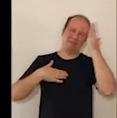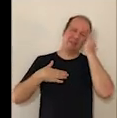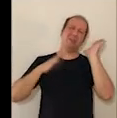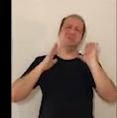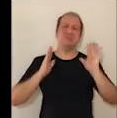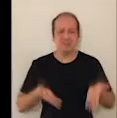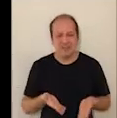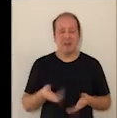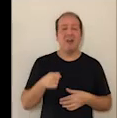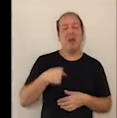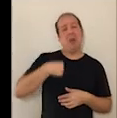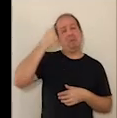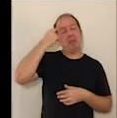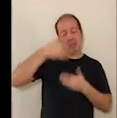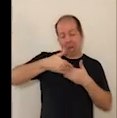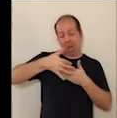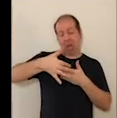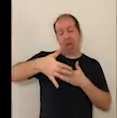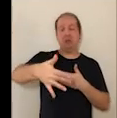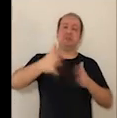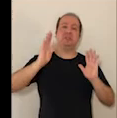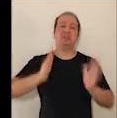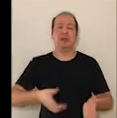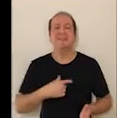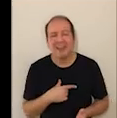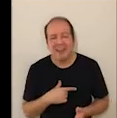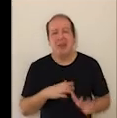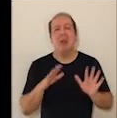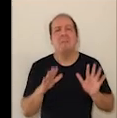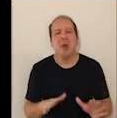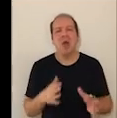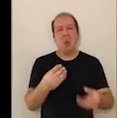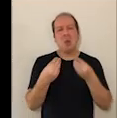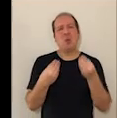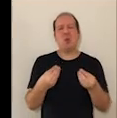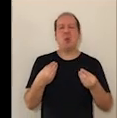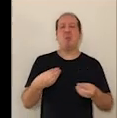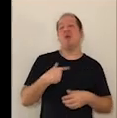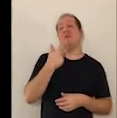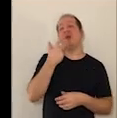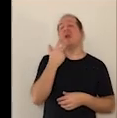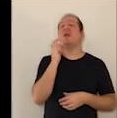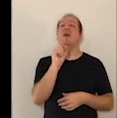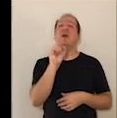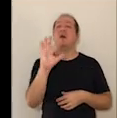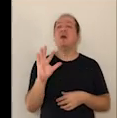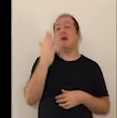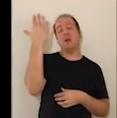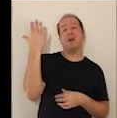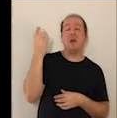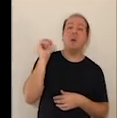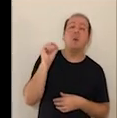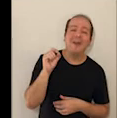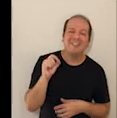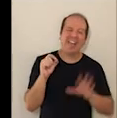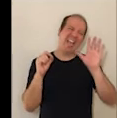Eu sabia que ia durar mais do que ele. Negócios incertos é o que o velho Corbaccio não faz, mamãe